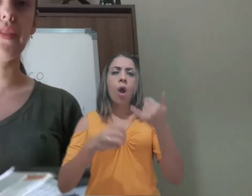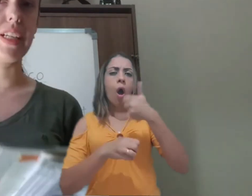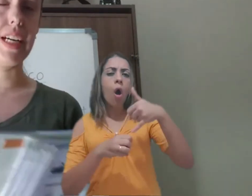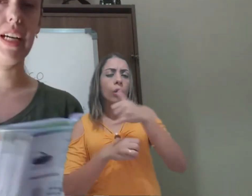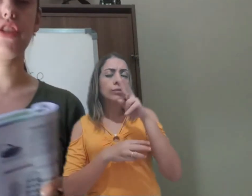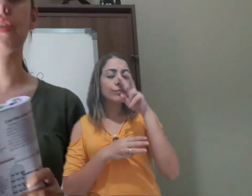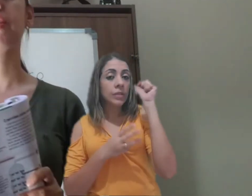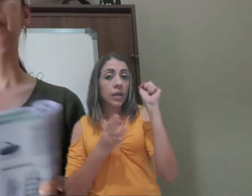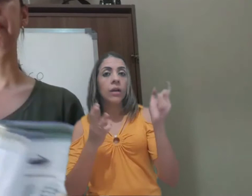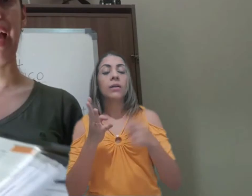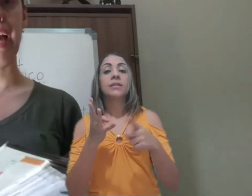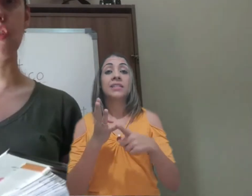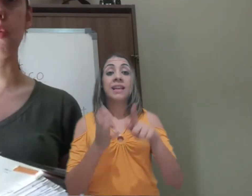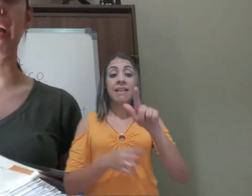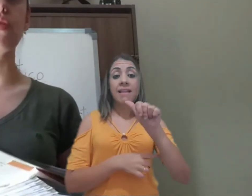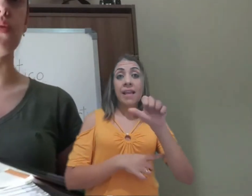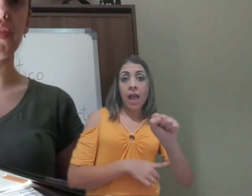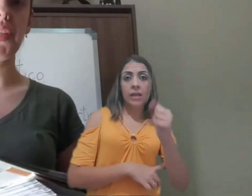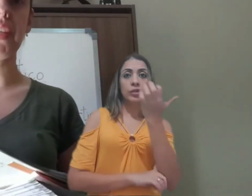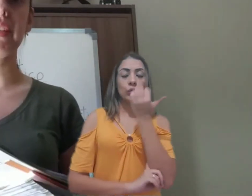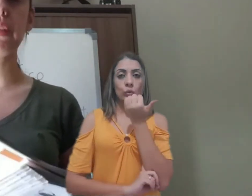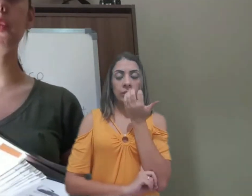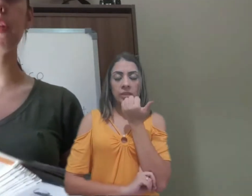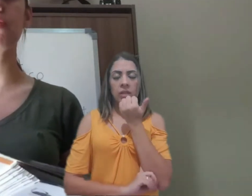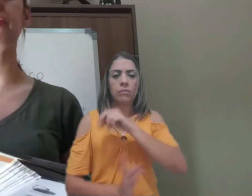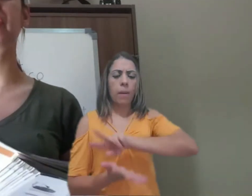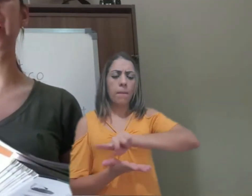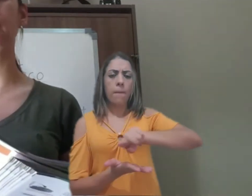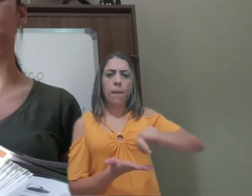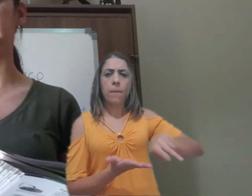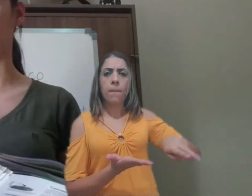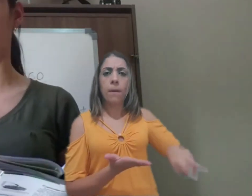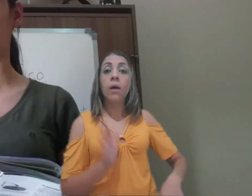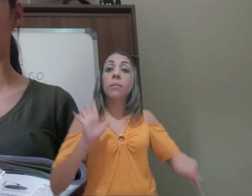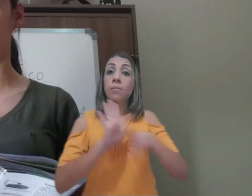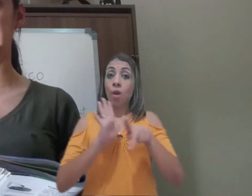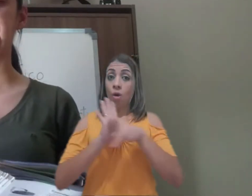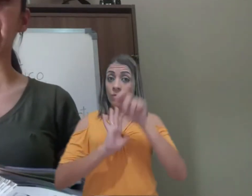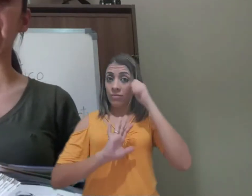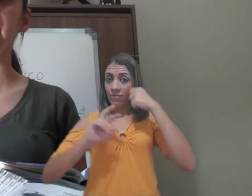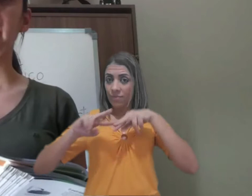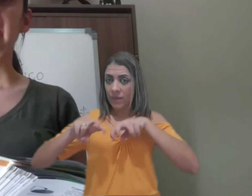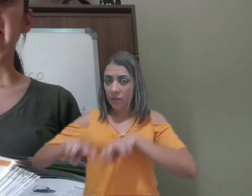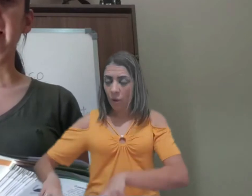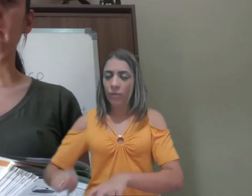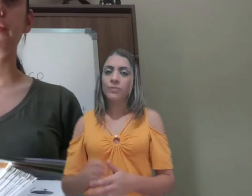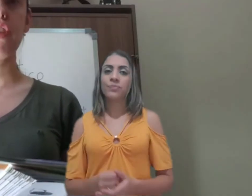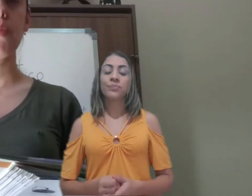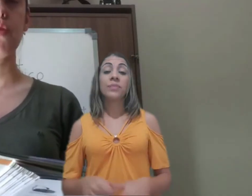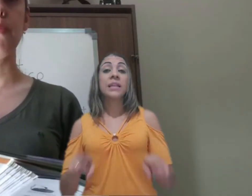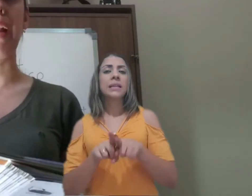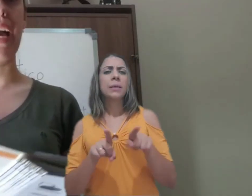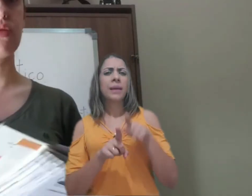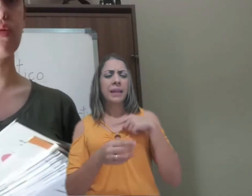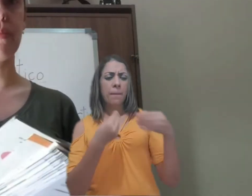óleos lubrificantes, plástico, gás de cozinha, tá? Tudo isso vem do petróleo, tudo bem? Os diversos